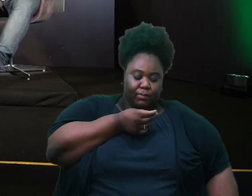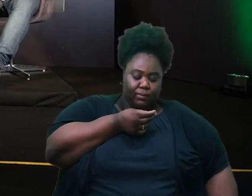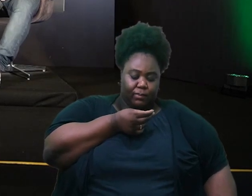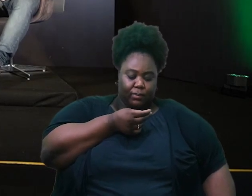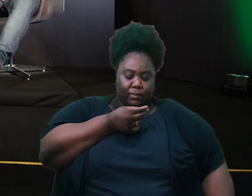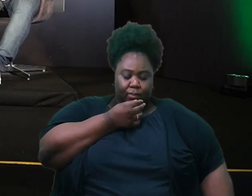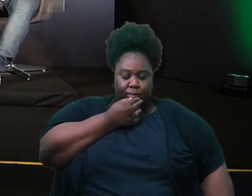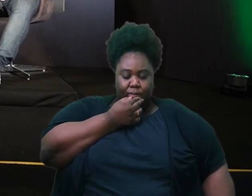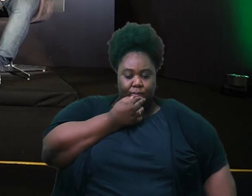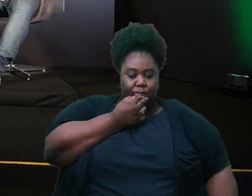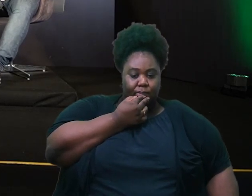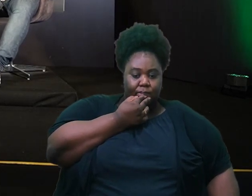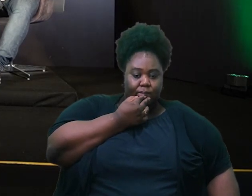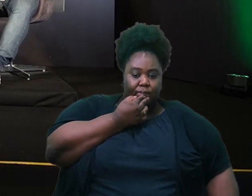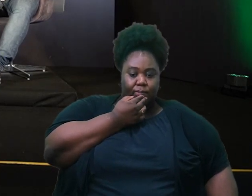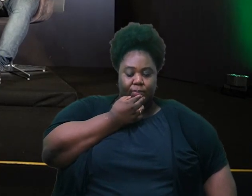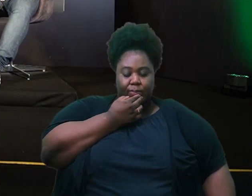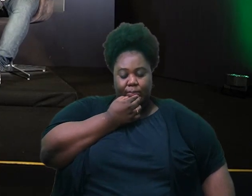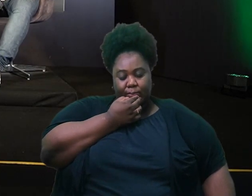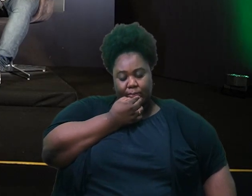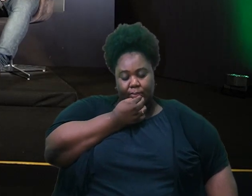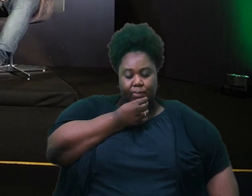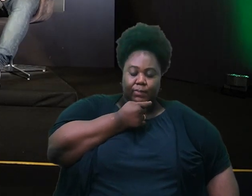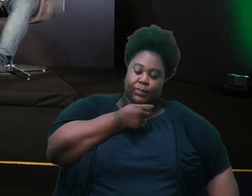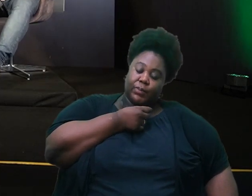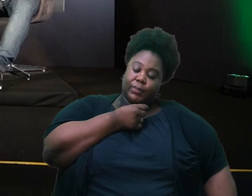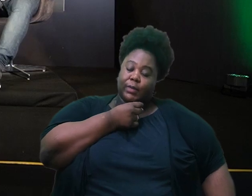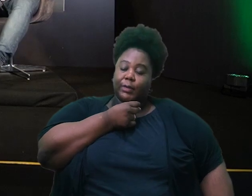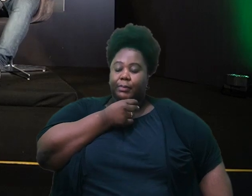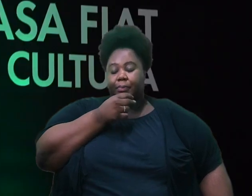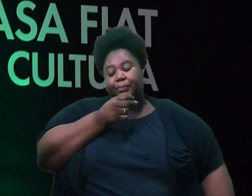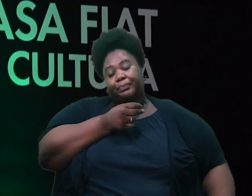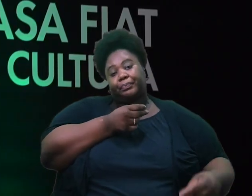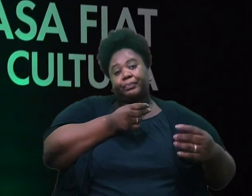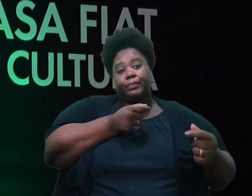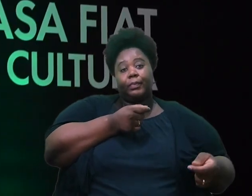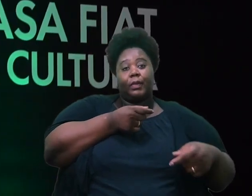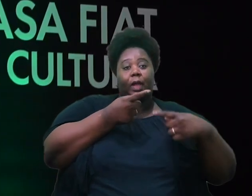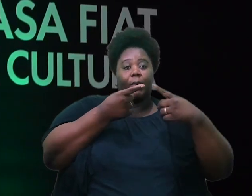ai, ai, ai. Tilelê, tilelê,